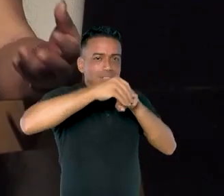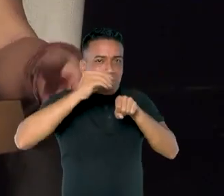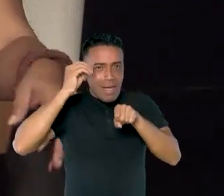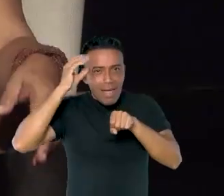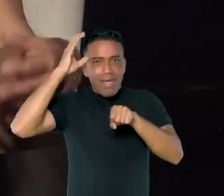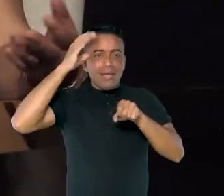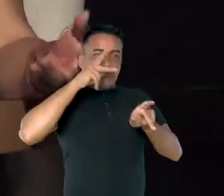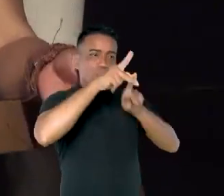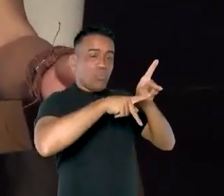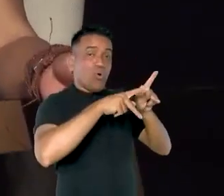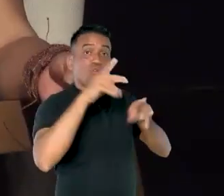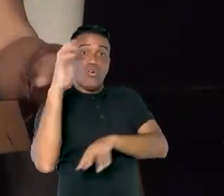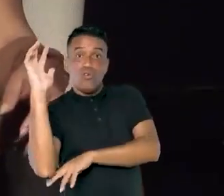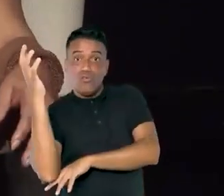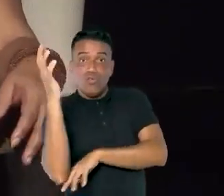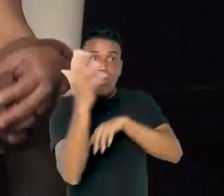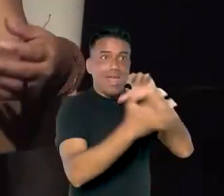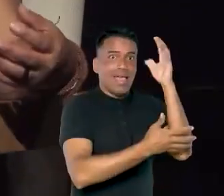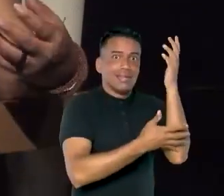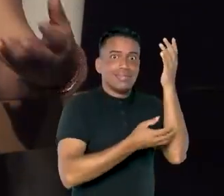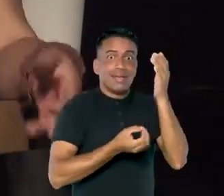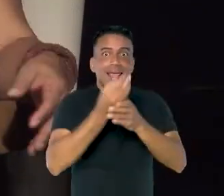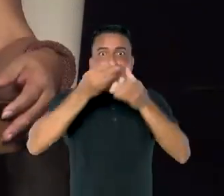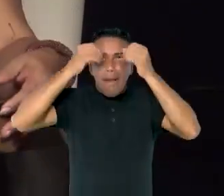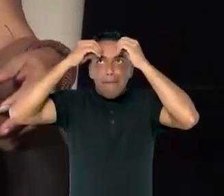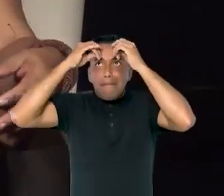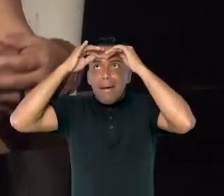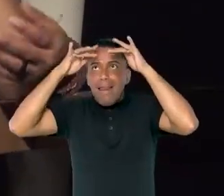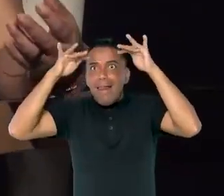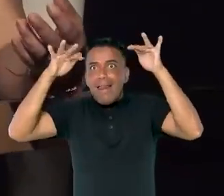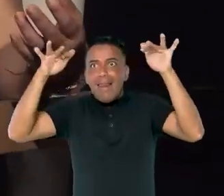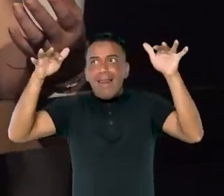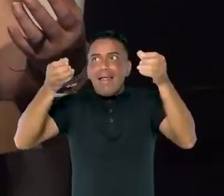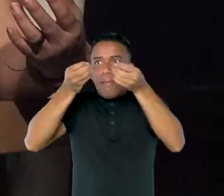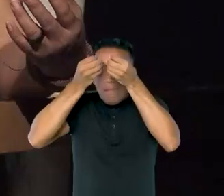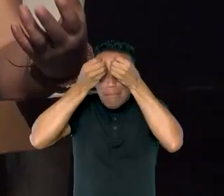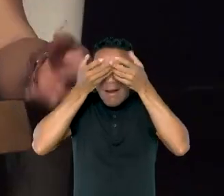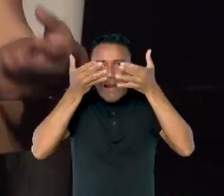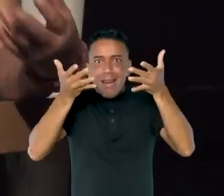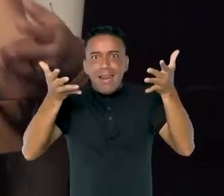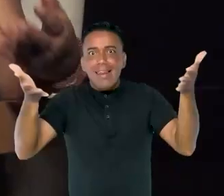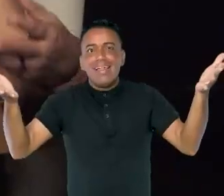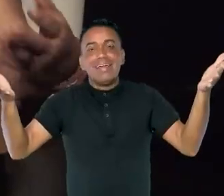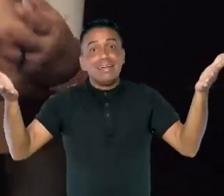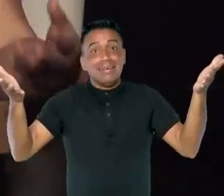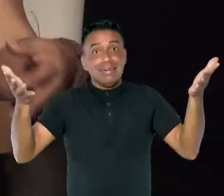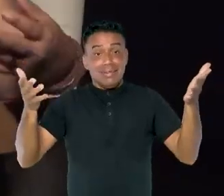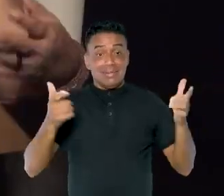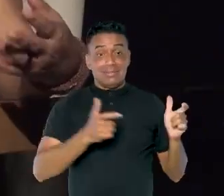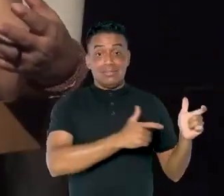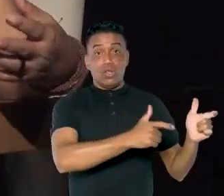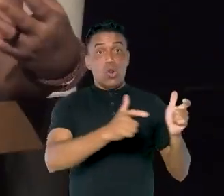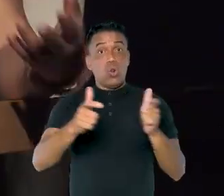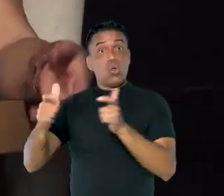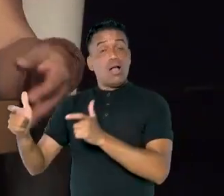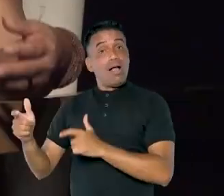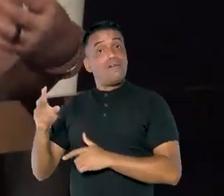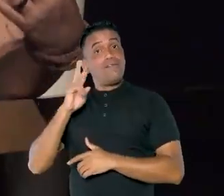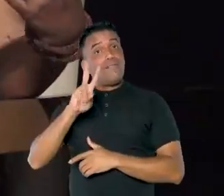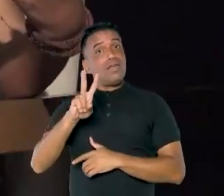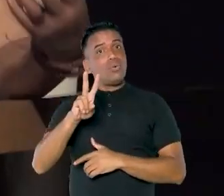e reflorestar as nossas mentes, como todos, né, esses espaços, né, a gente vê eles